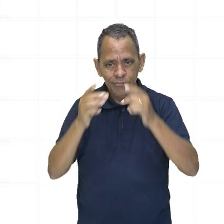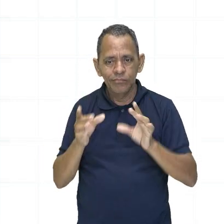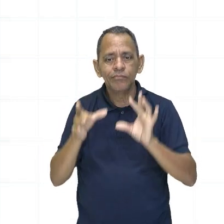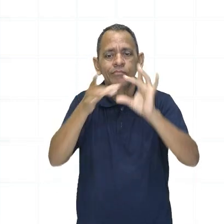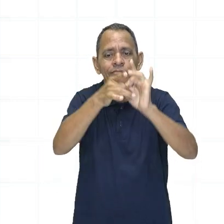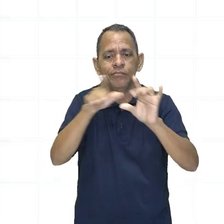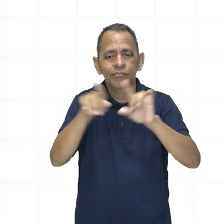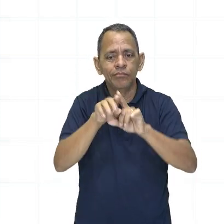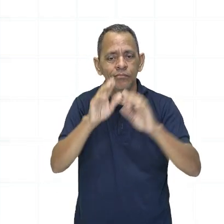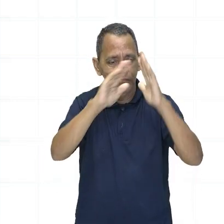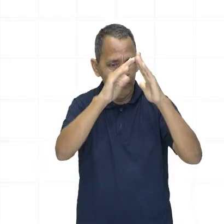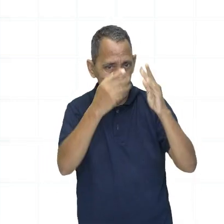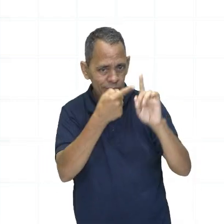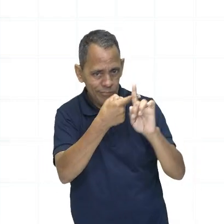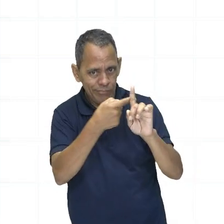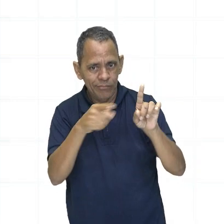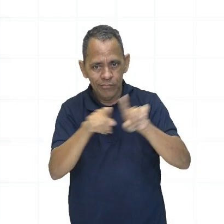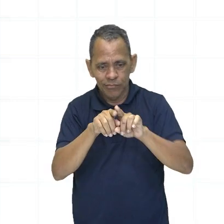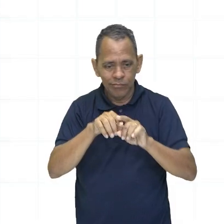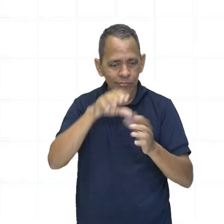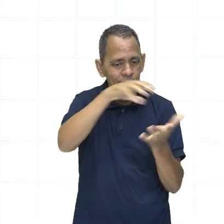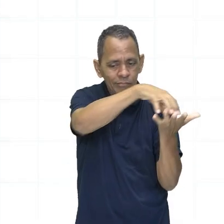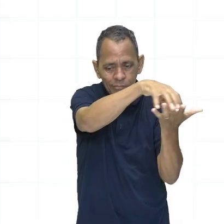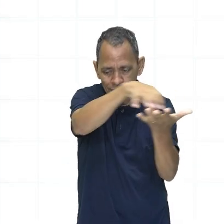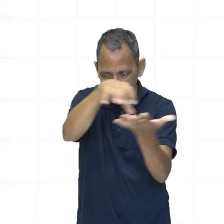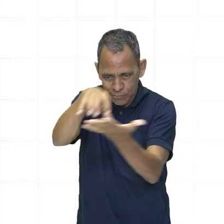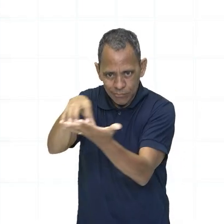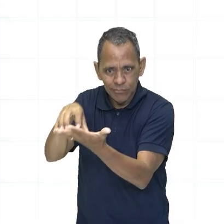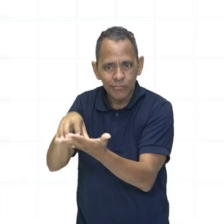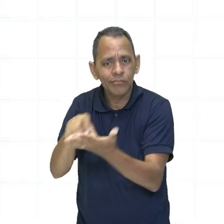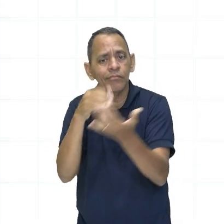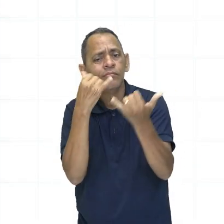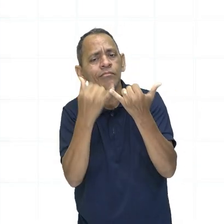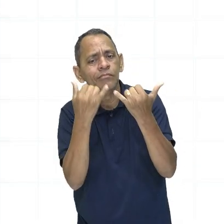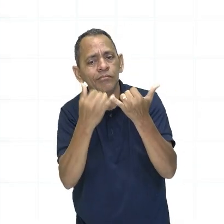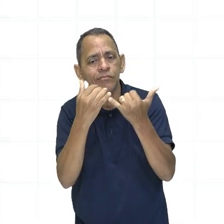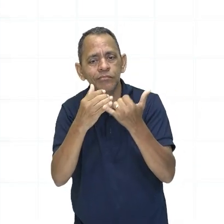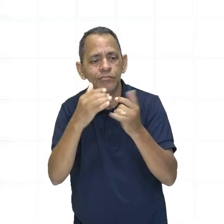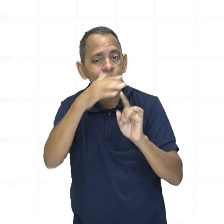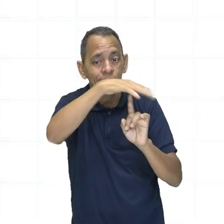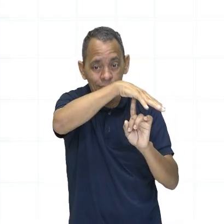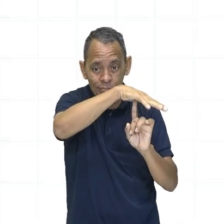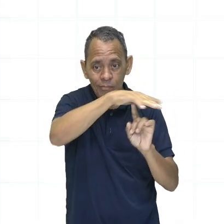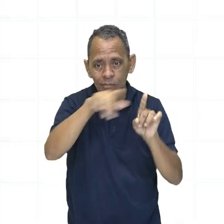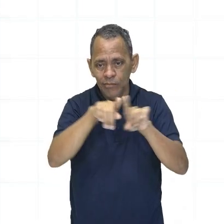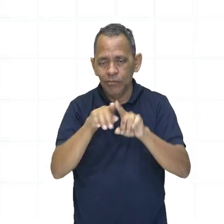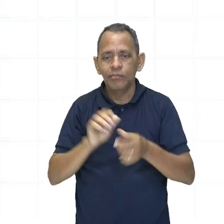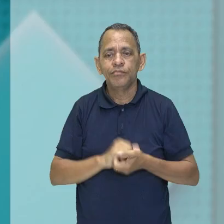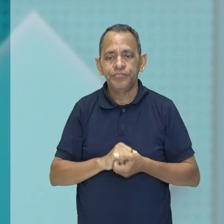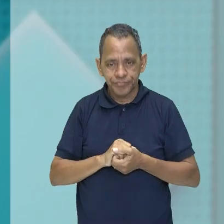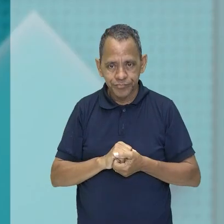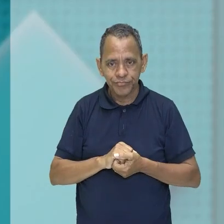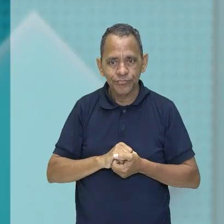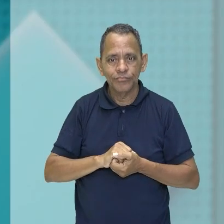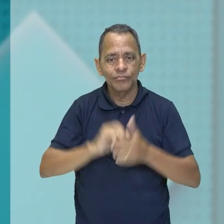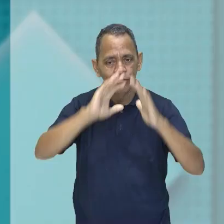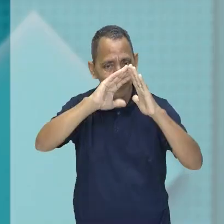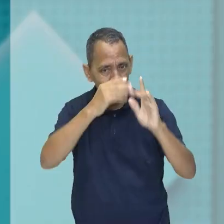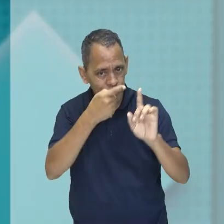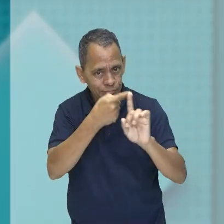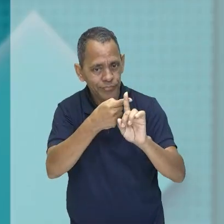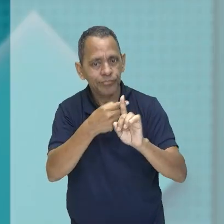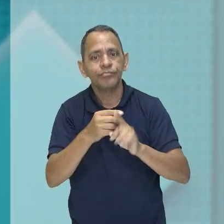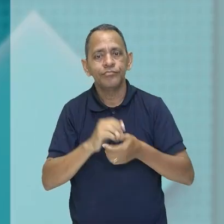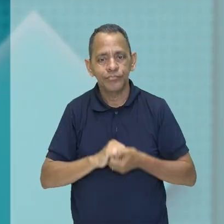igrejas com barracas similares às de feira. Então, geralmente, as igrejas, elas comemoram essas festas juninas, montam, né, a